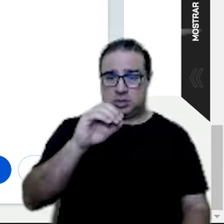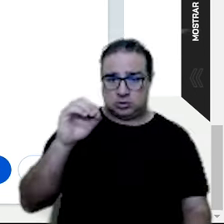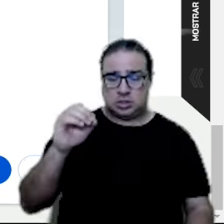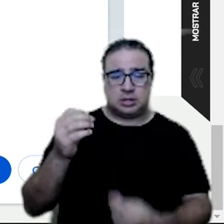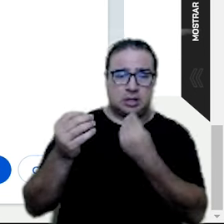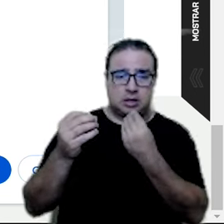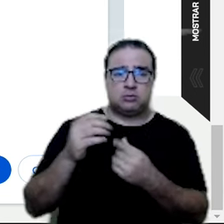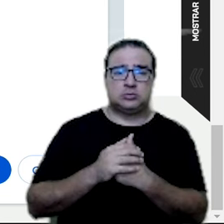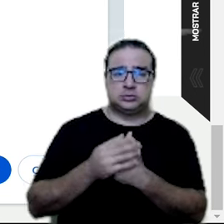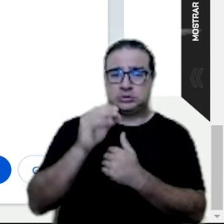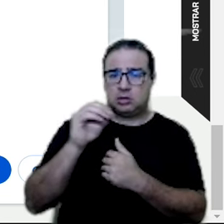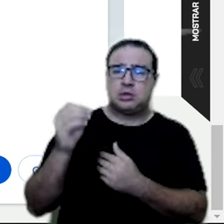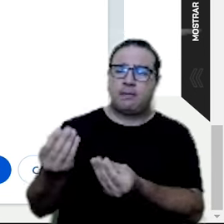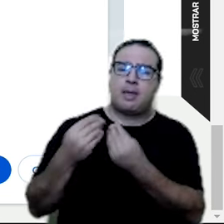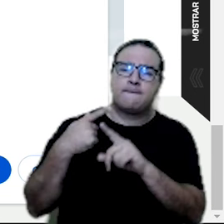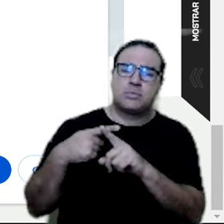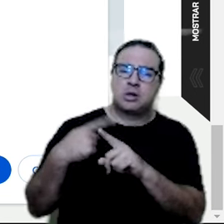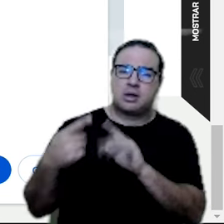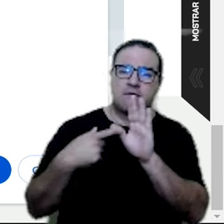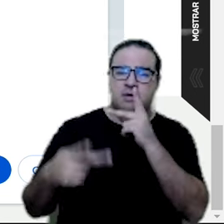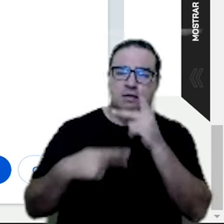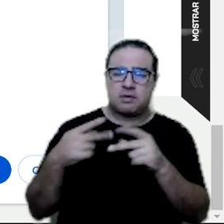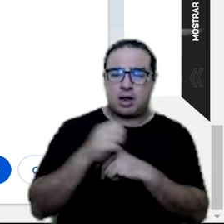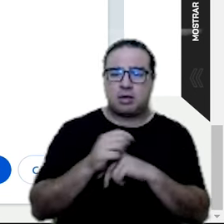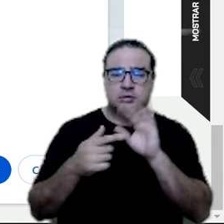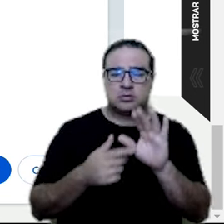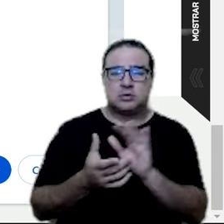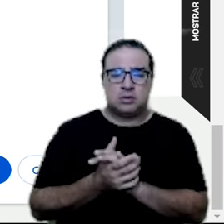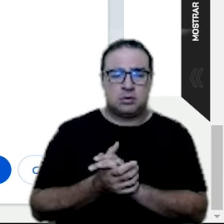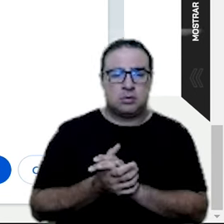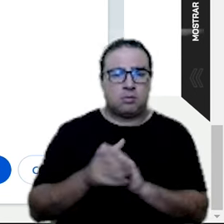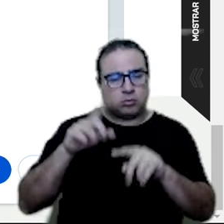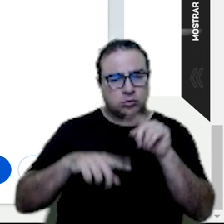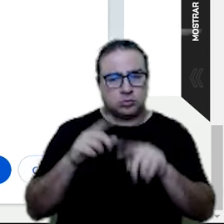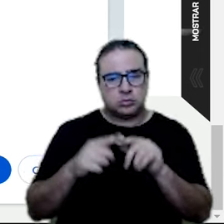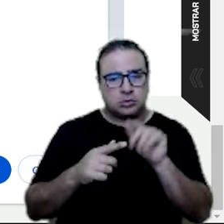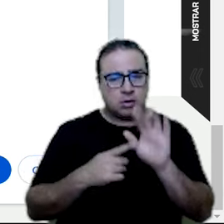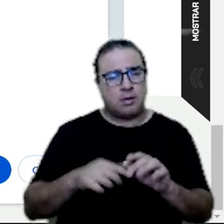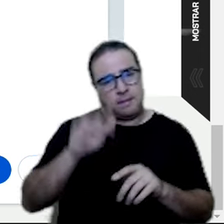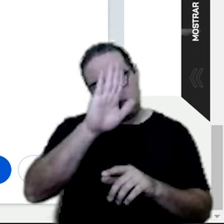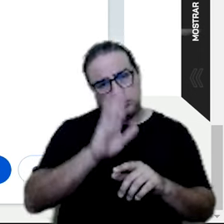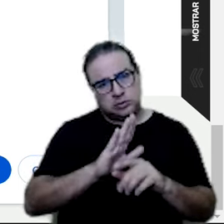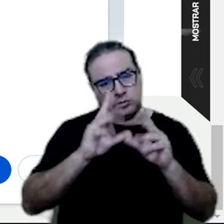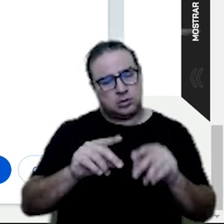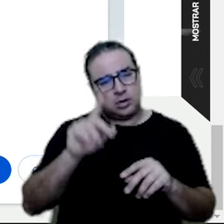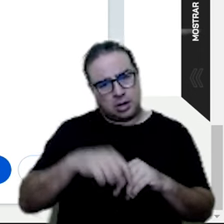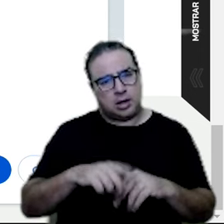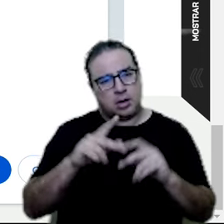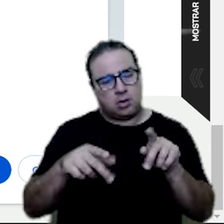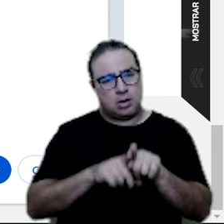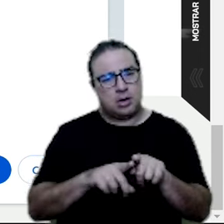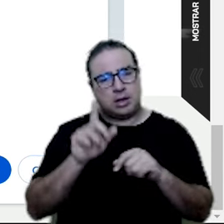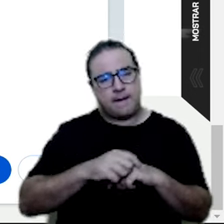zer zer esse zero aqui da frente né a gente vai falando falando correndo é a origem do produto quando o produto ele é nacional ele traz o zero na